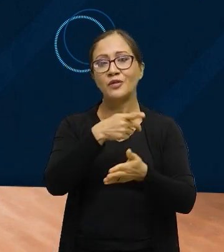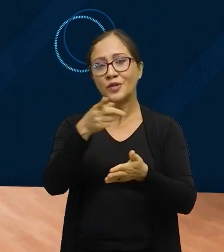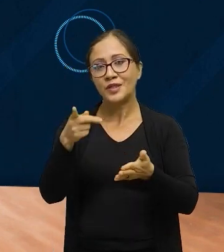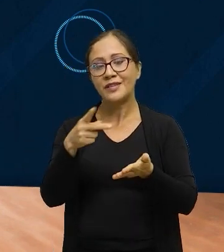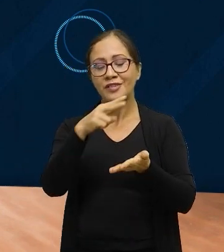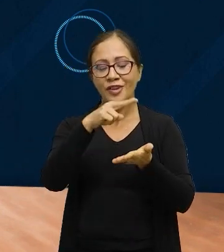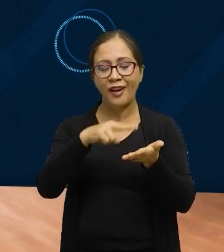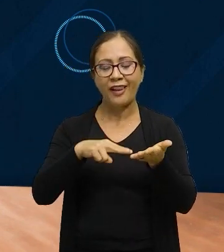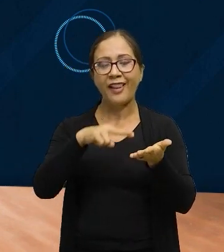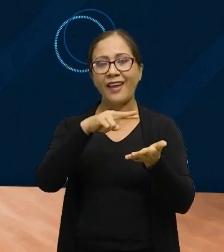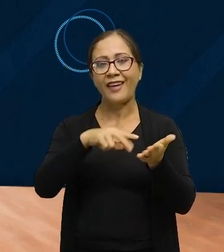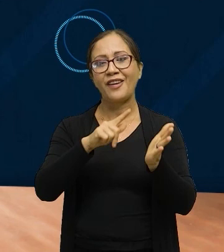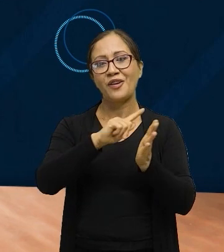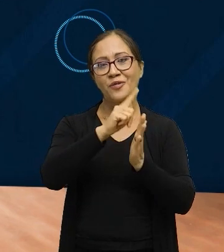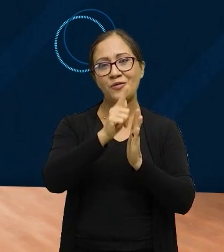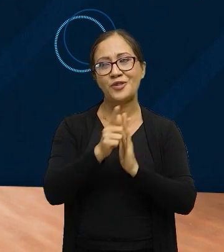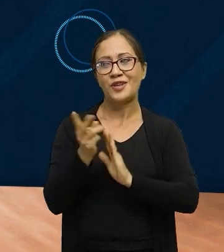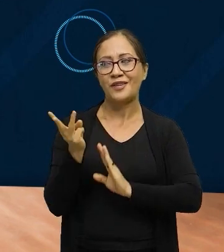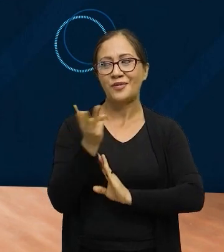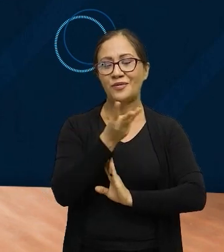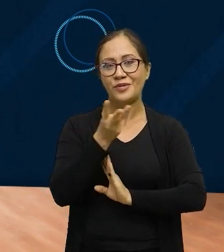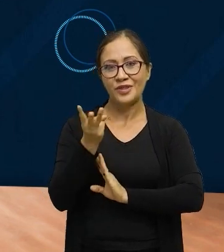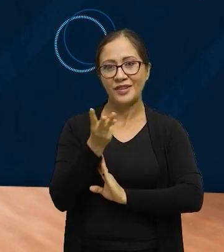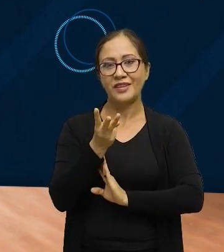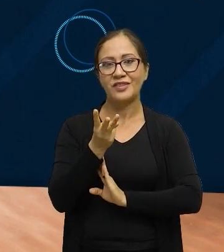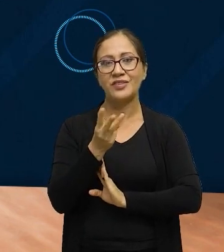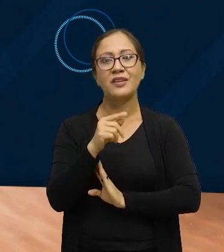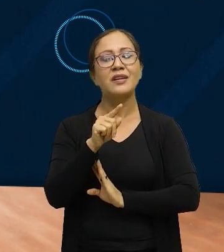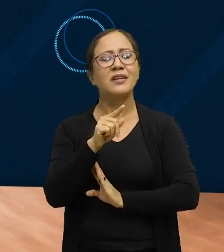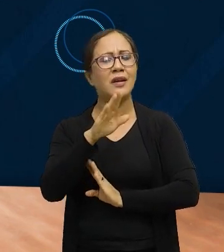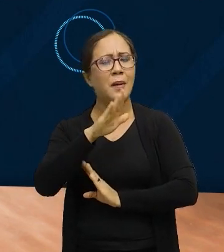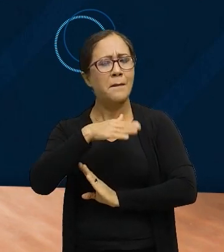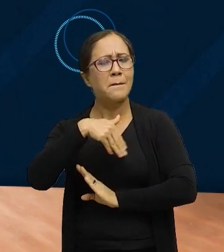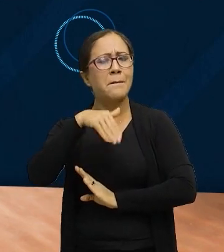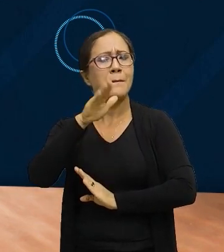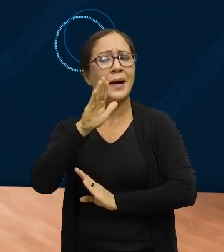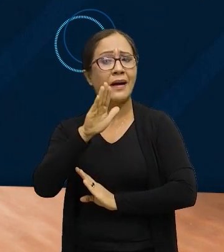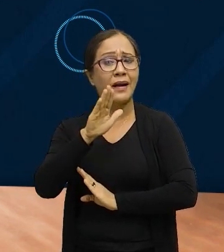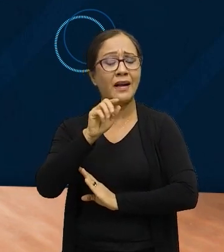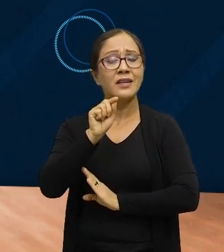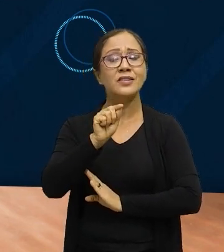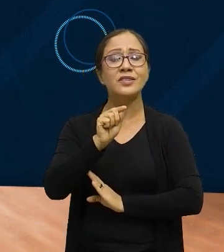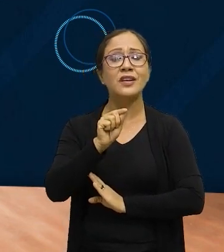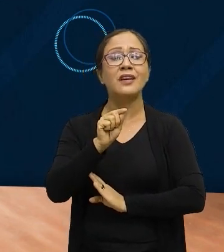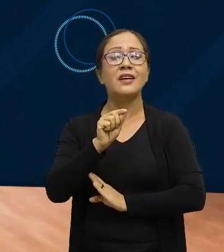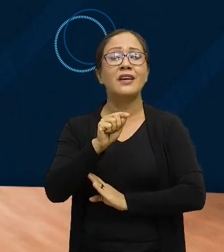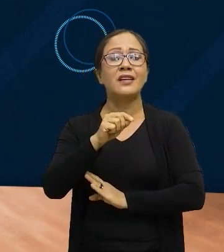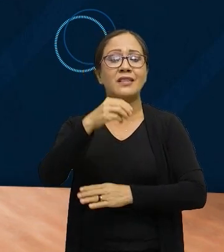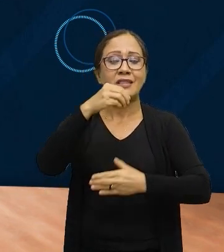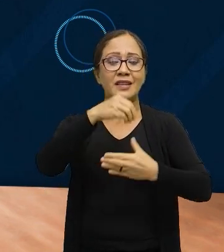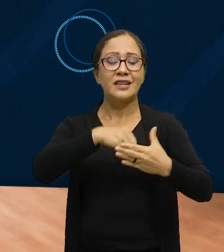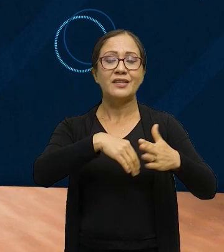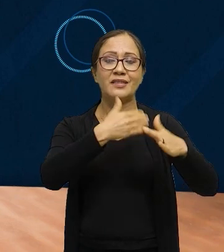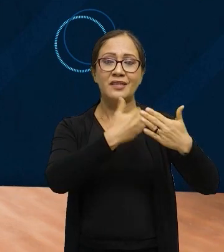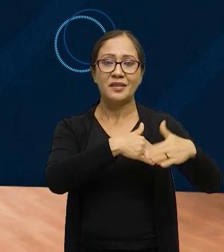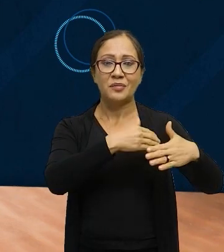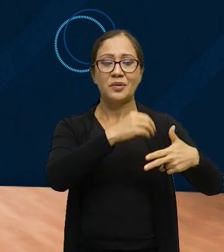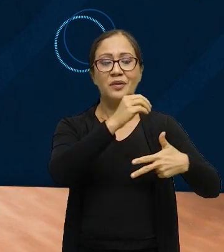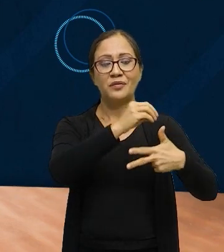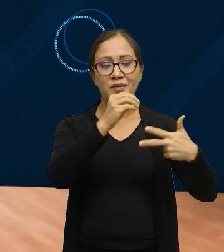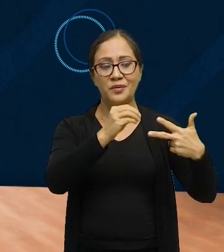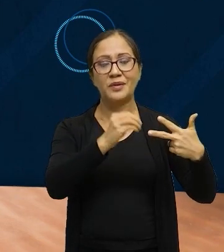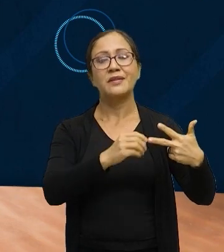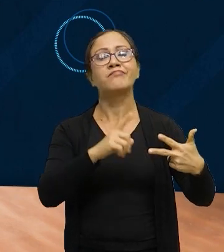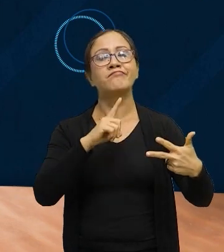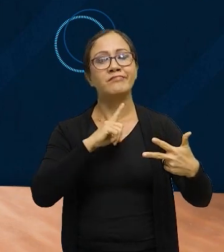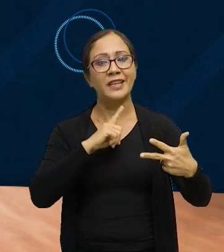gênero, porque este gênero é um dos que mais cai no Enem. E isso vai facilitar muito a sua